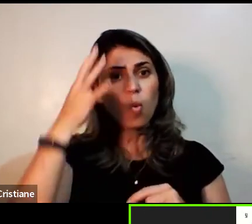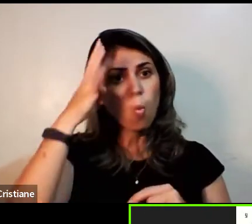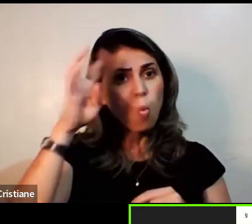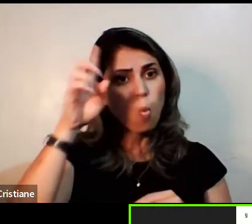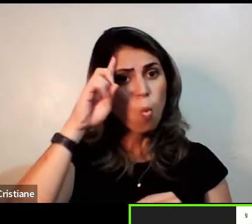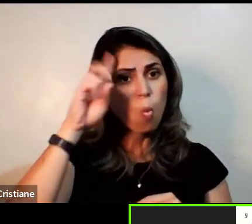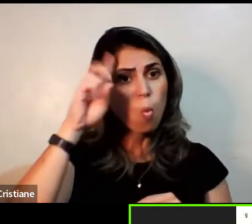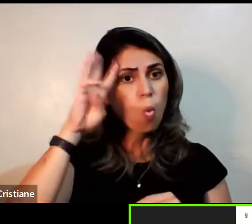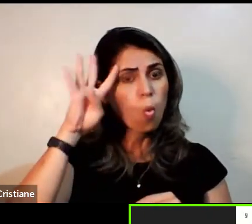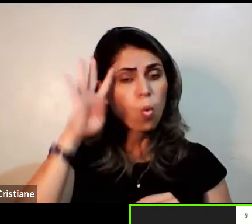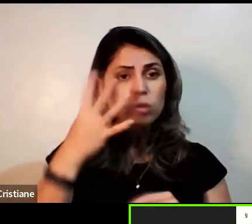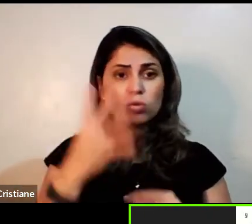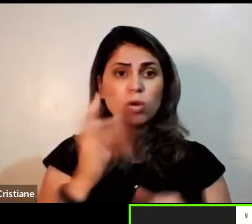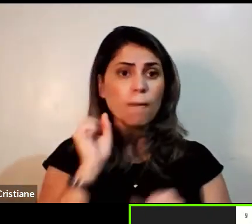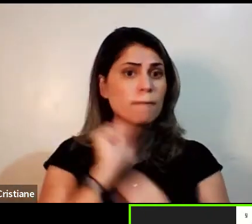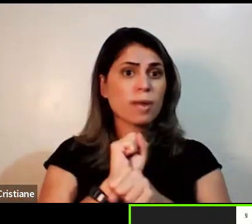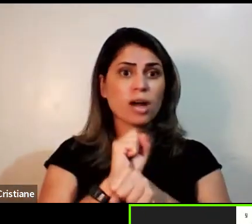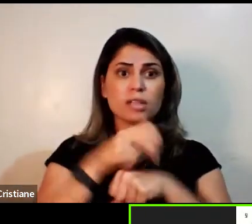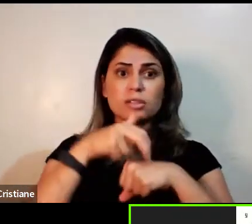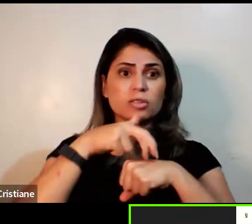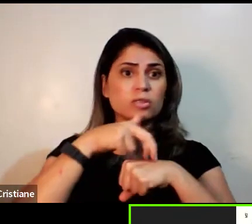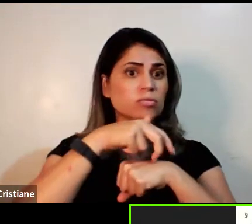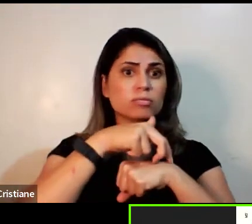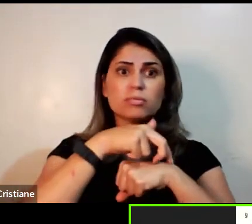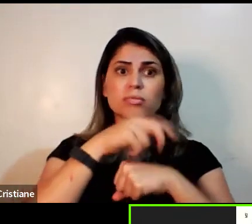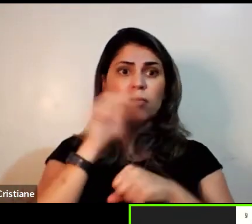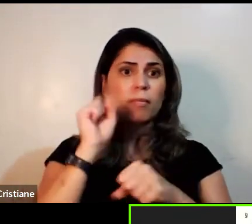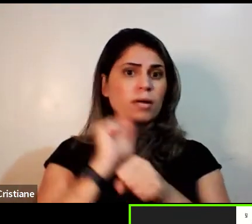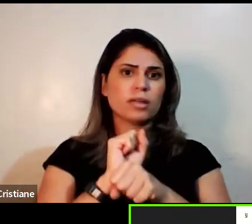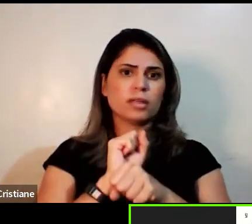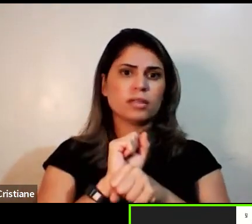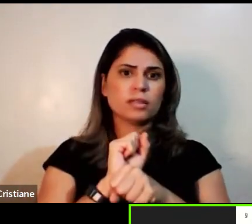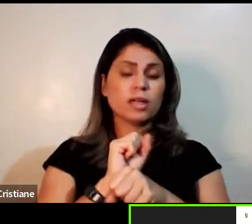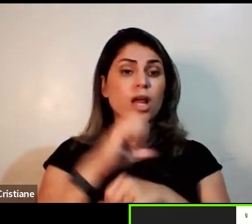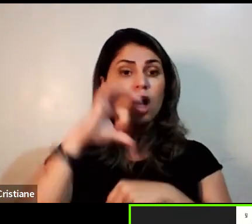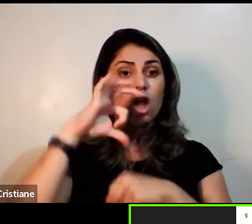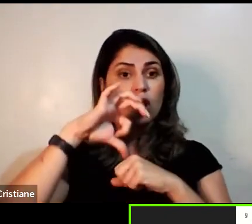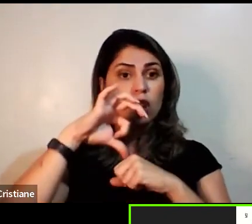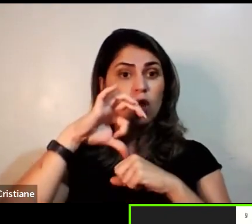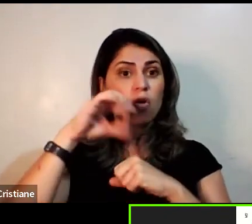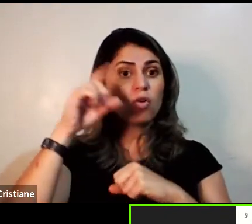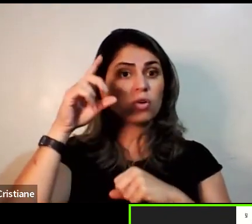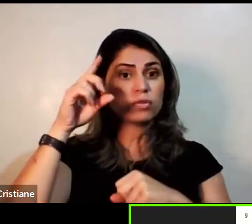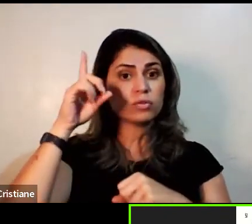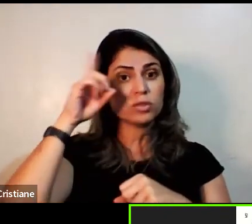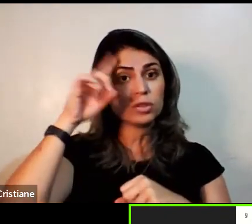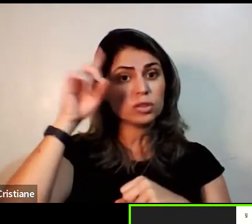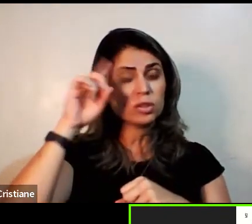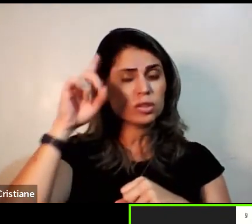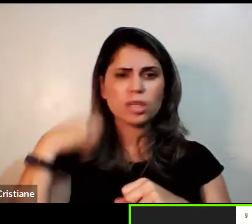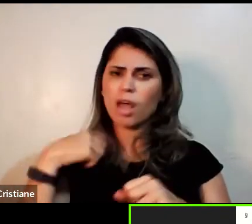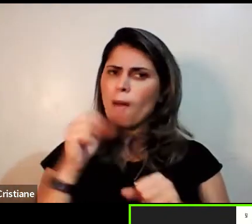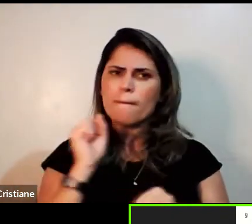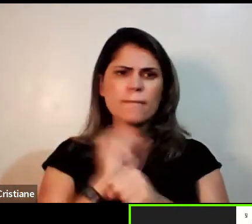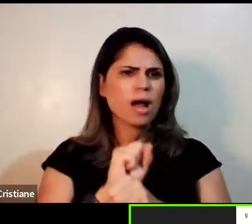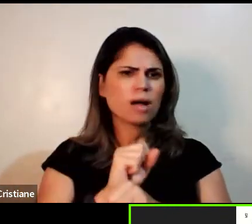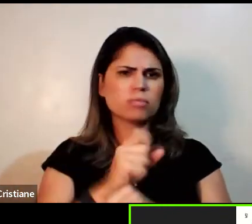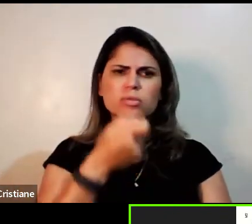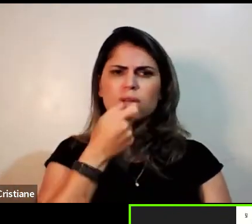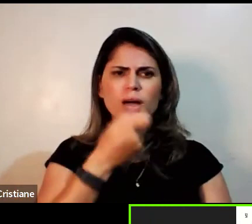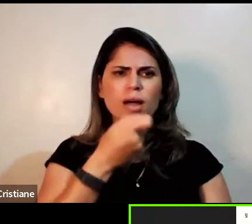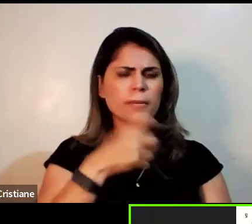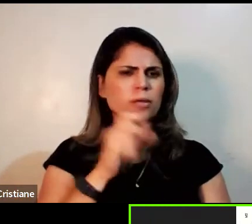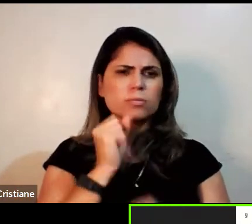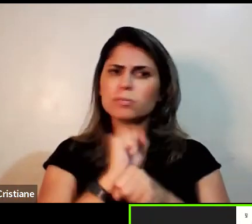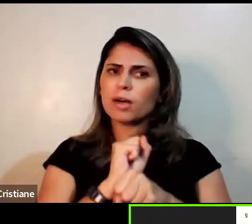Aí, com 9 dias, eu suspendi por conta própria, porque eu não consegui falar com a médica, eu estava muito ruim, falei, não vou continuar,